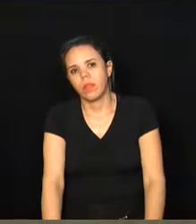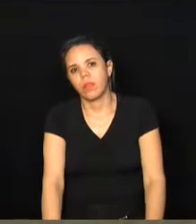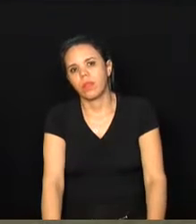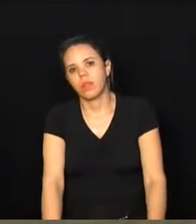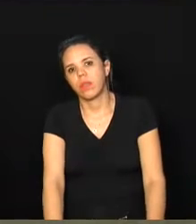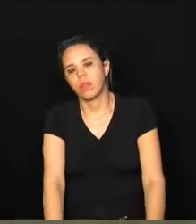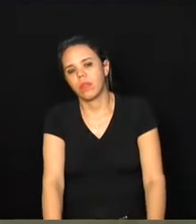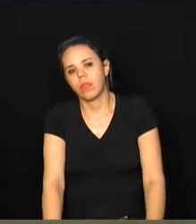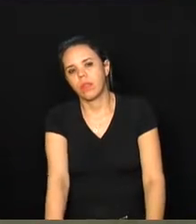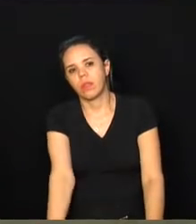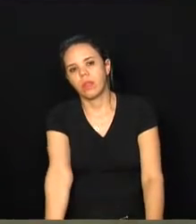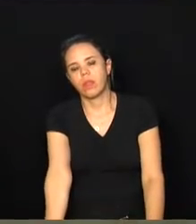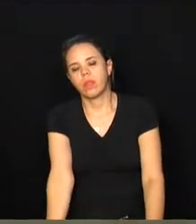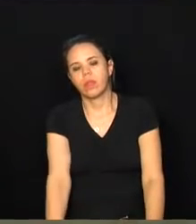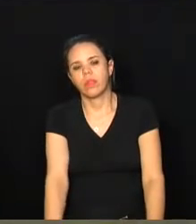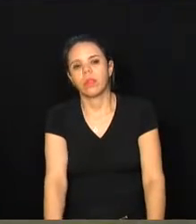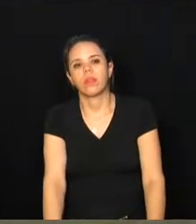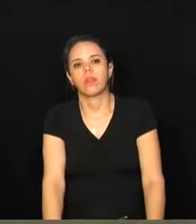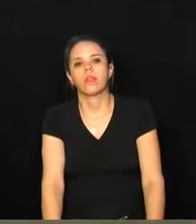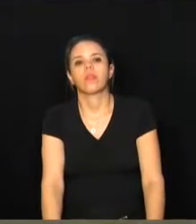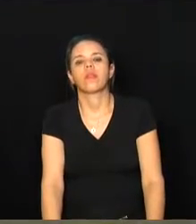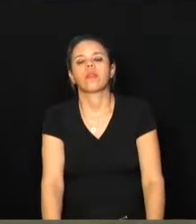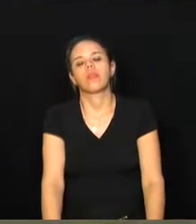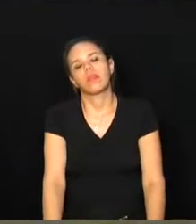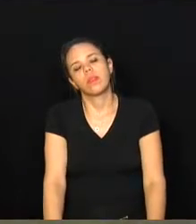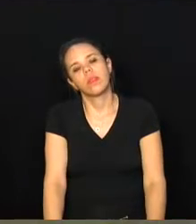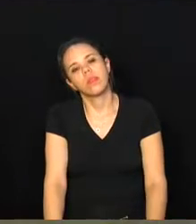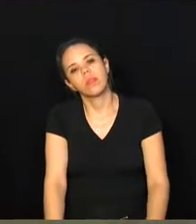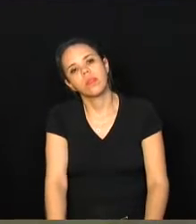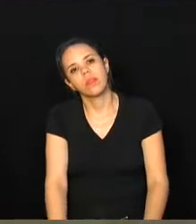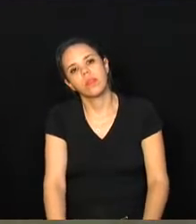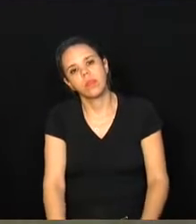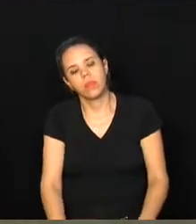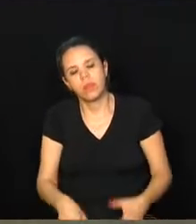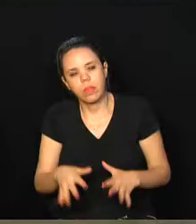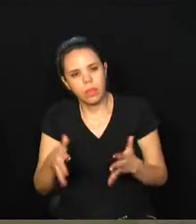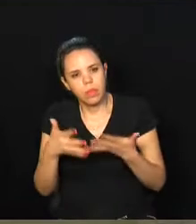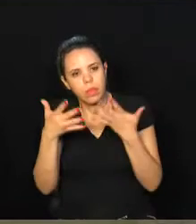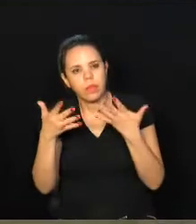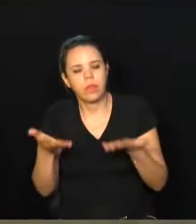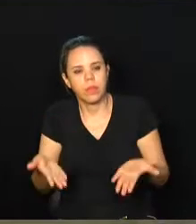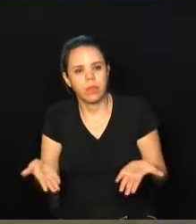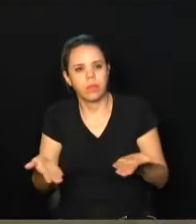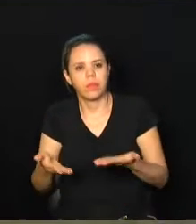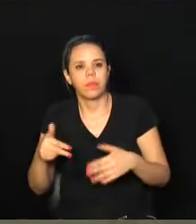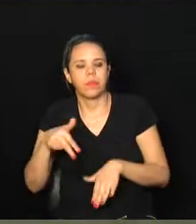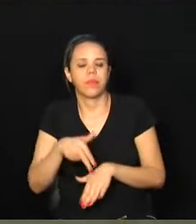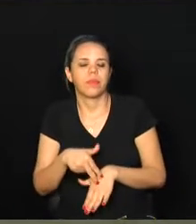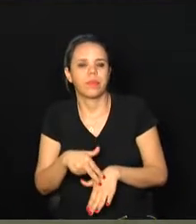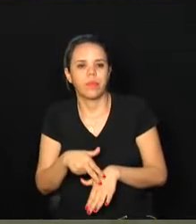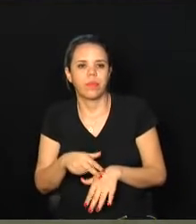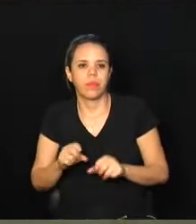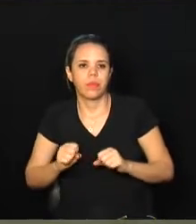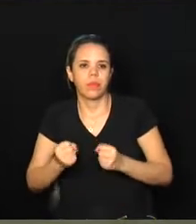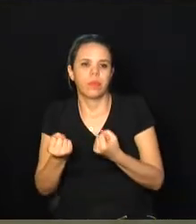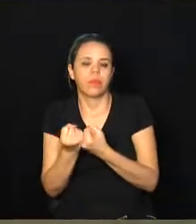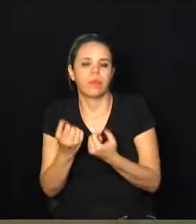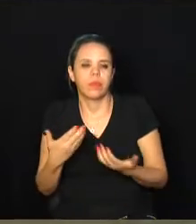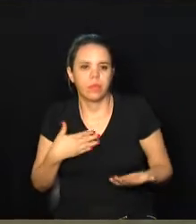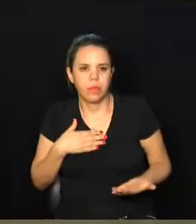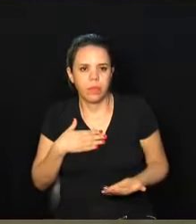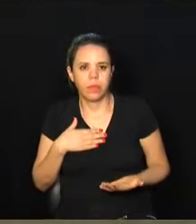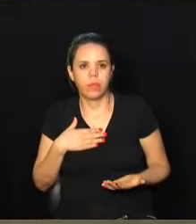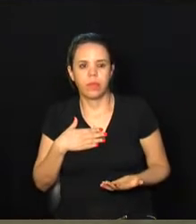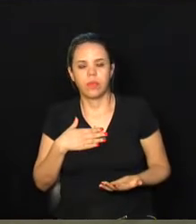É a distância. Então, foi isso que me motivou a estar aqui agora, que é dar uma força, porque eu me considero